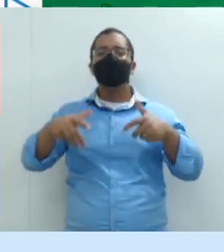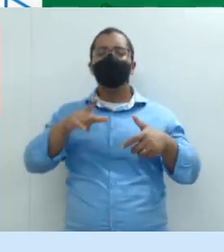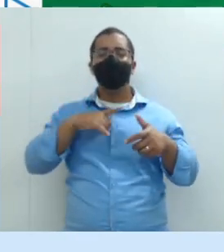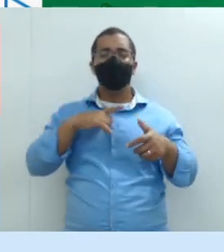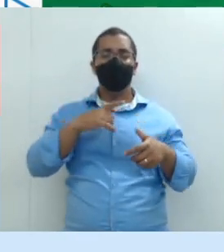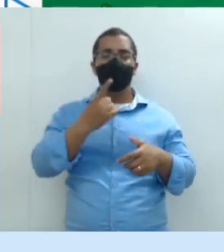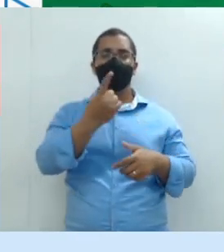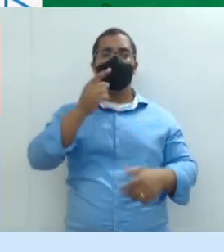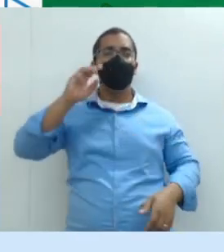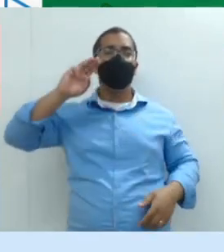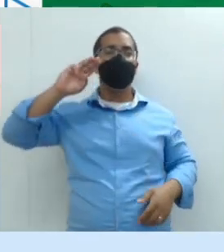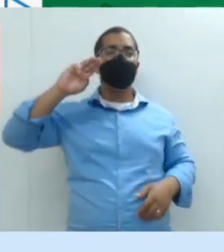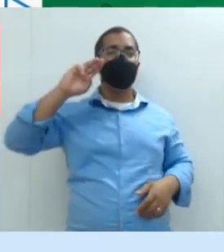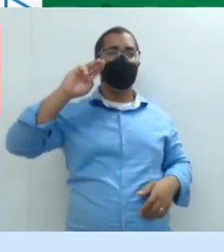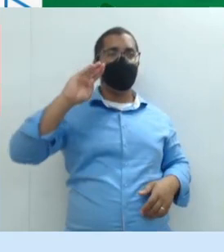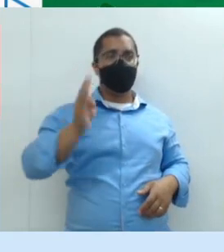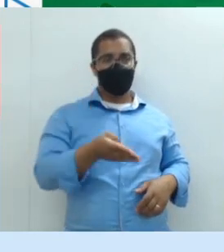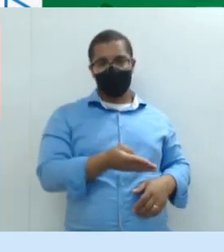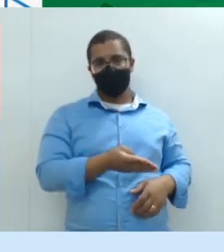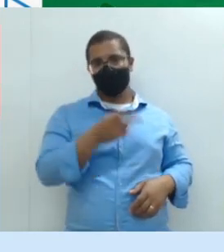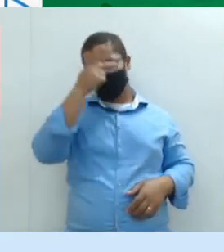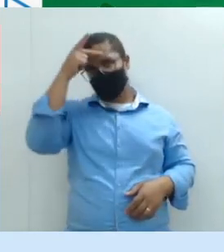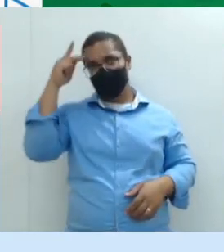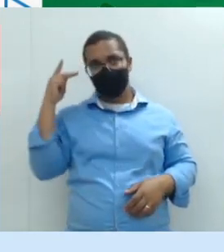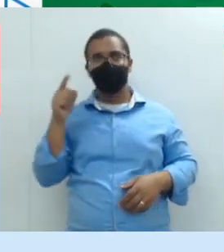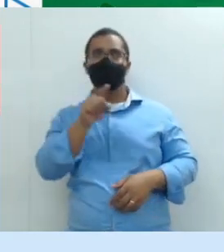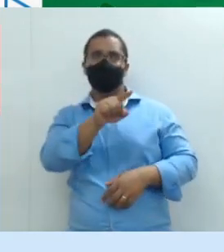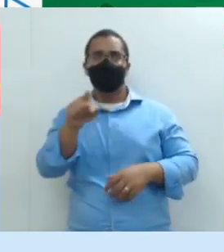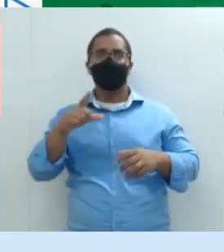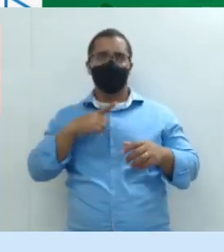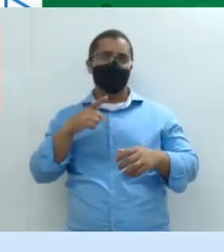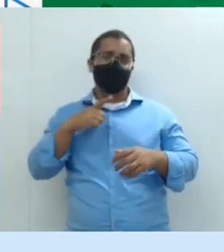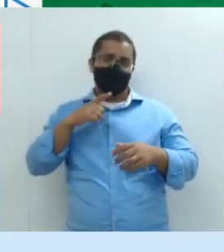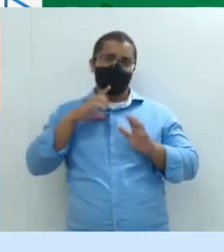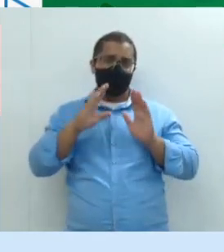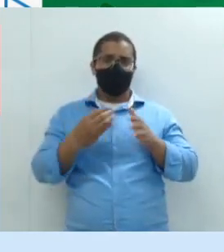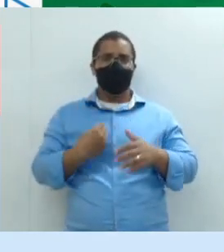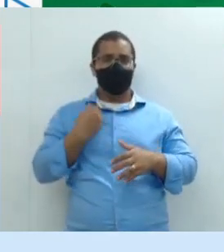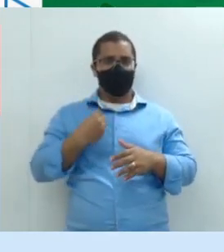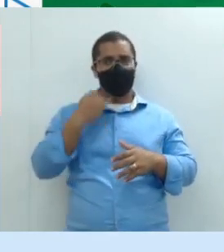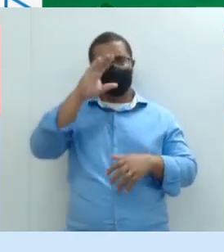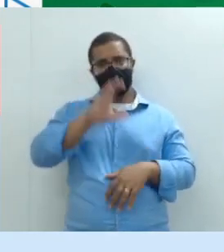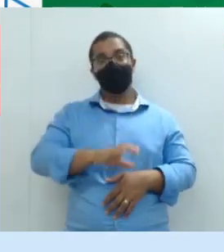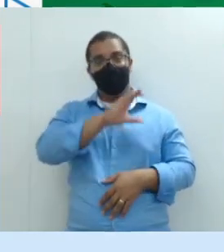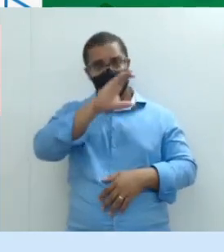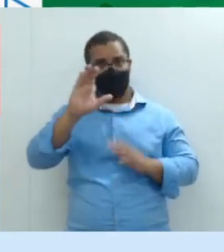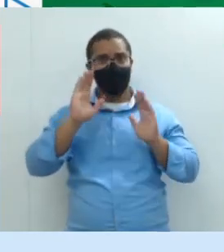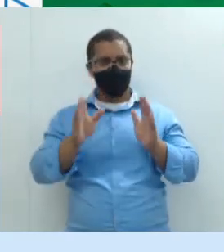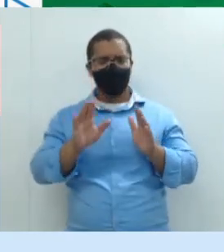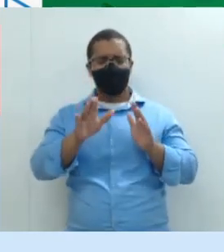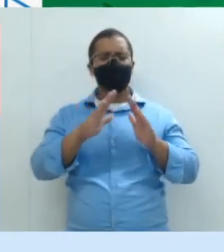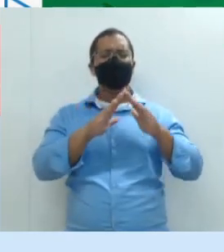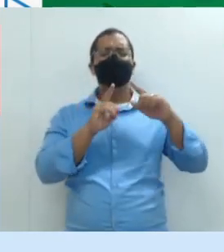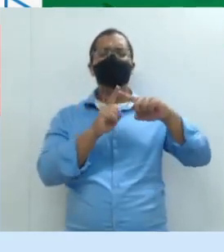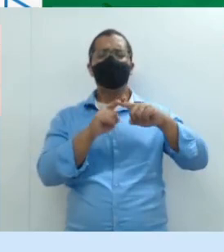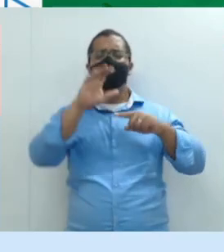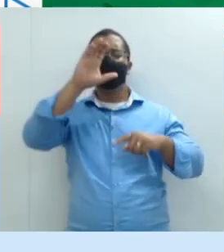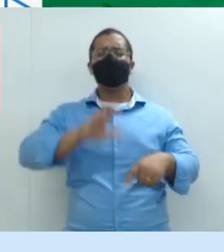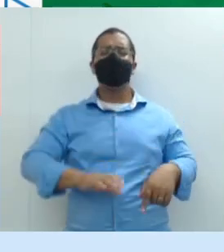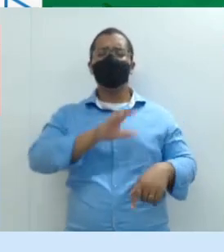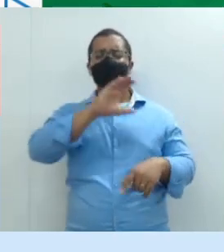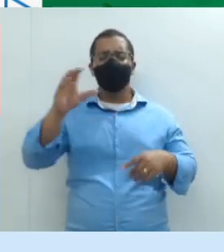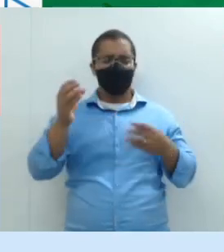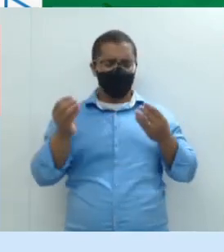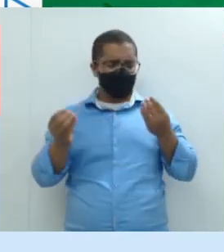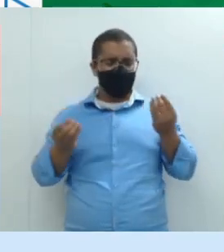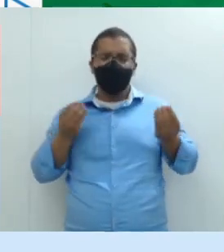foi que essa igreja, essa instituição social, como a gente assim chama na sociologia, como foi que ela se tornou a Igreja Católica que a gente conhece no